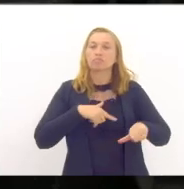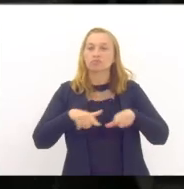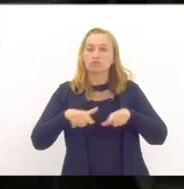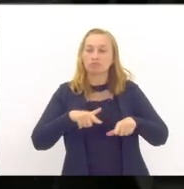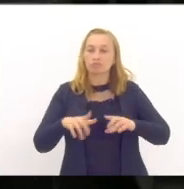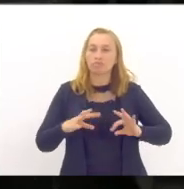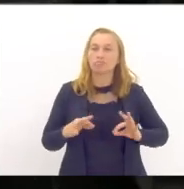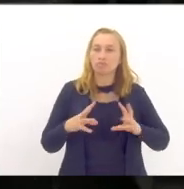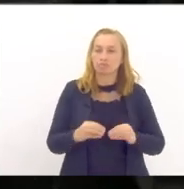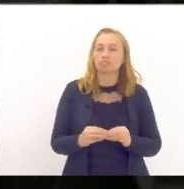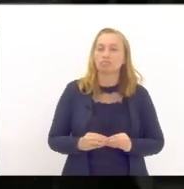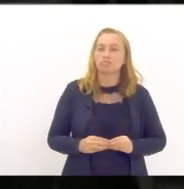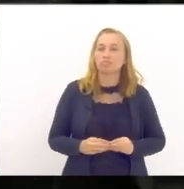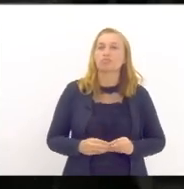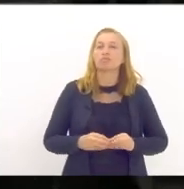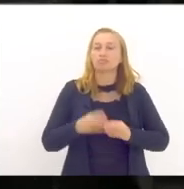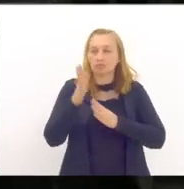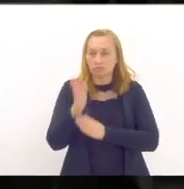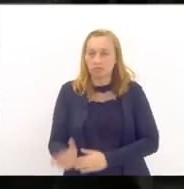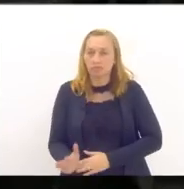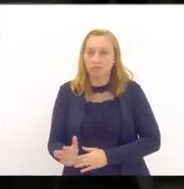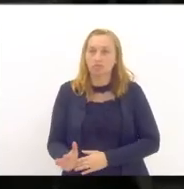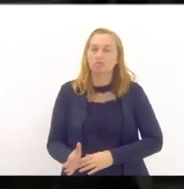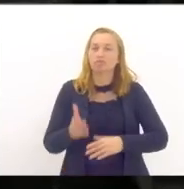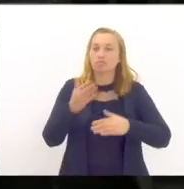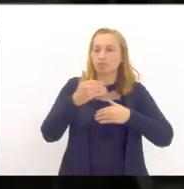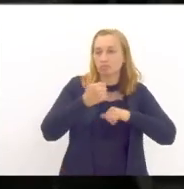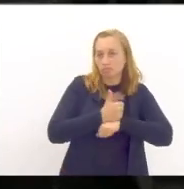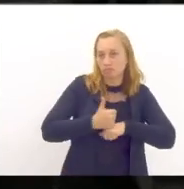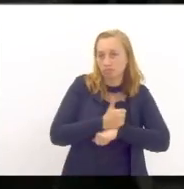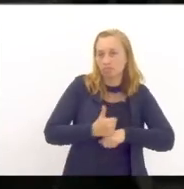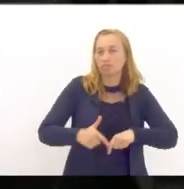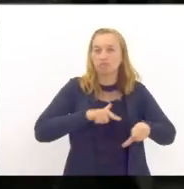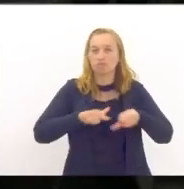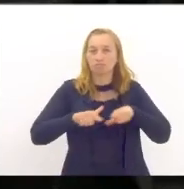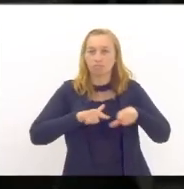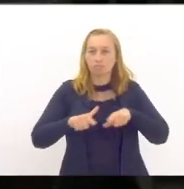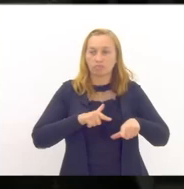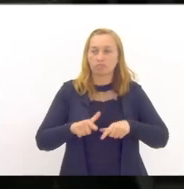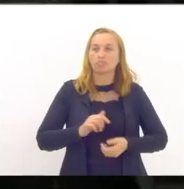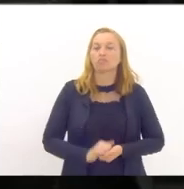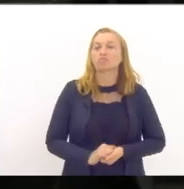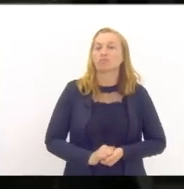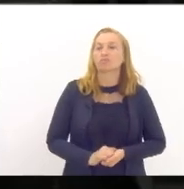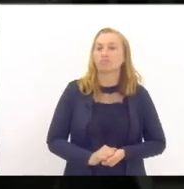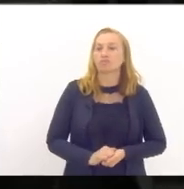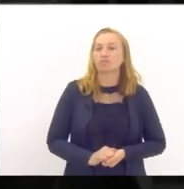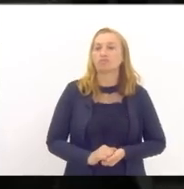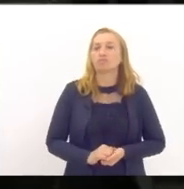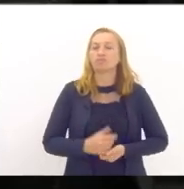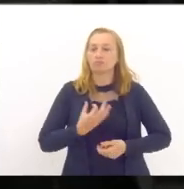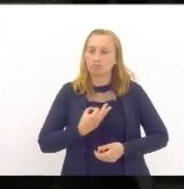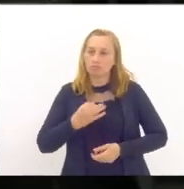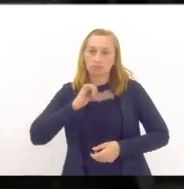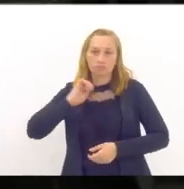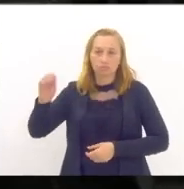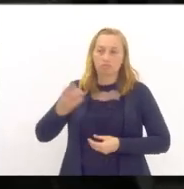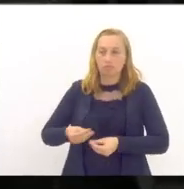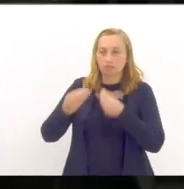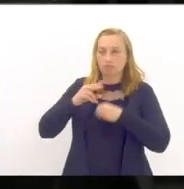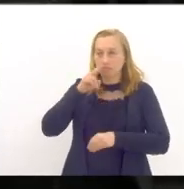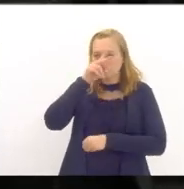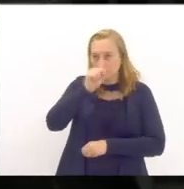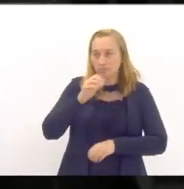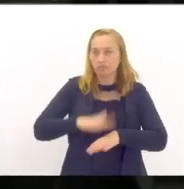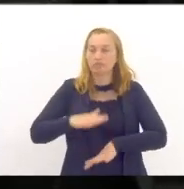todos e todas, e a fidelidade ao profissionalismo e ao trabalho duro e sério. Essa comenda me dá força e ainda